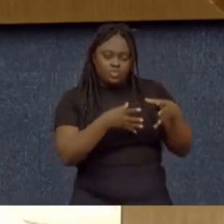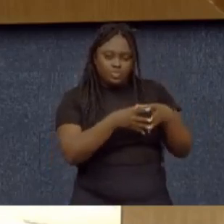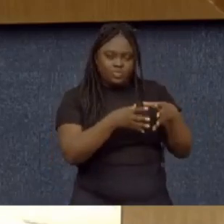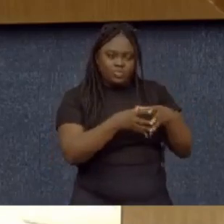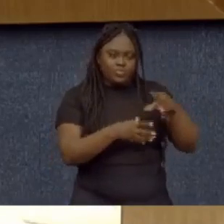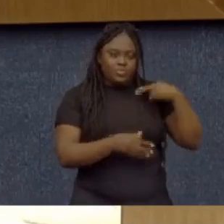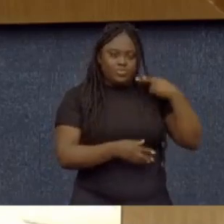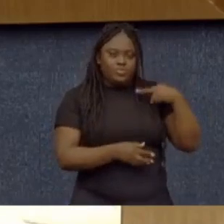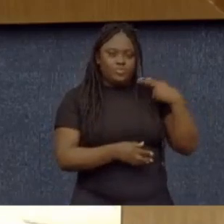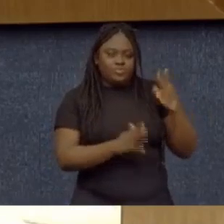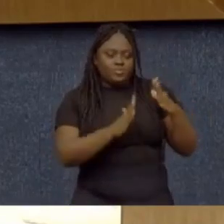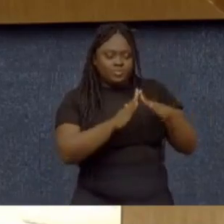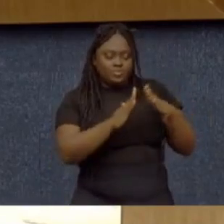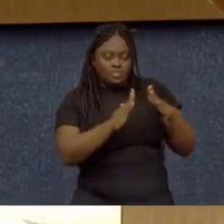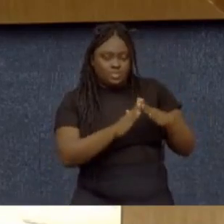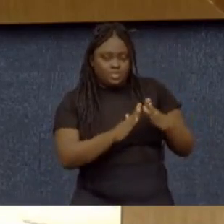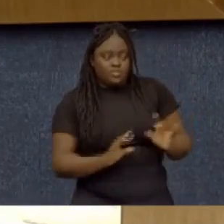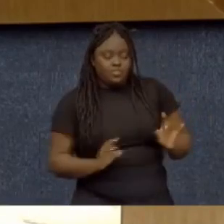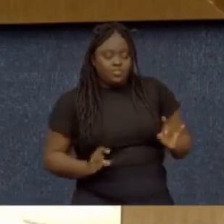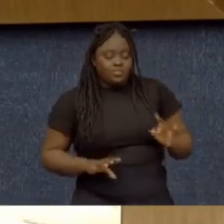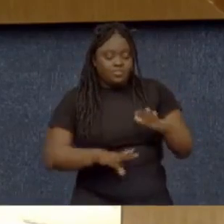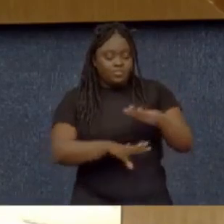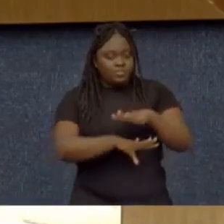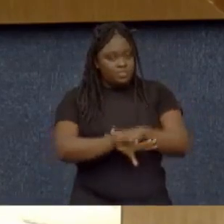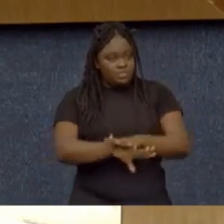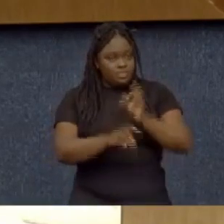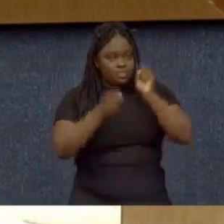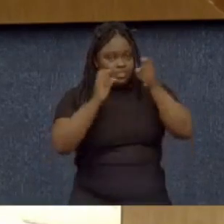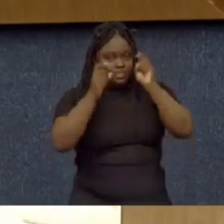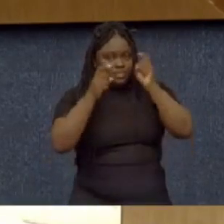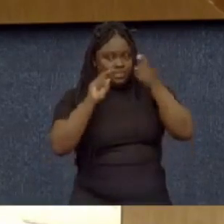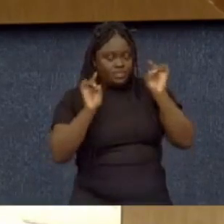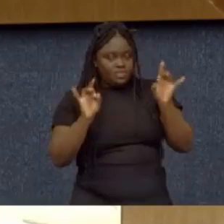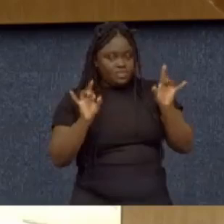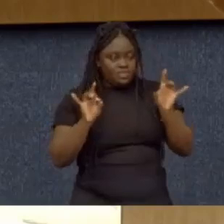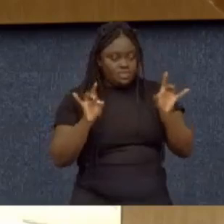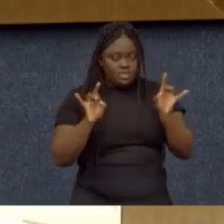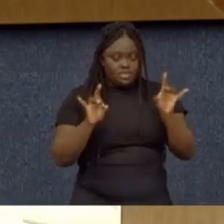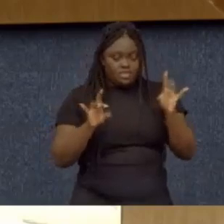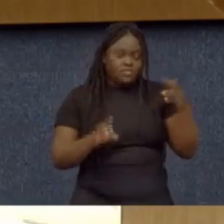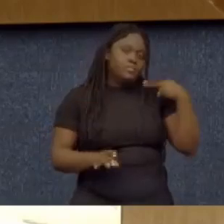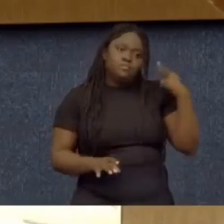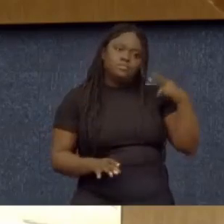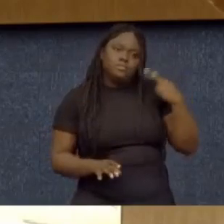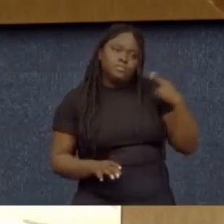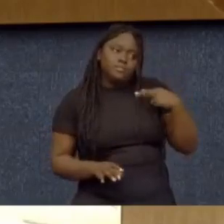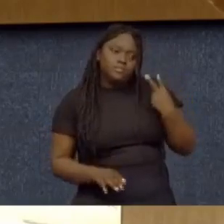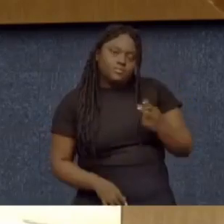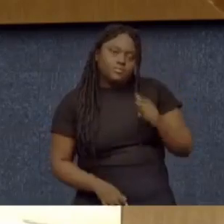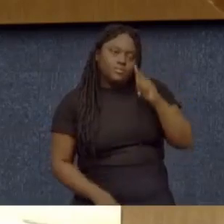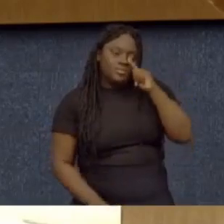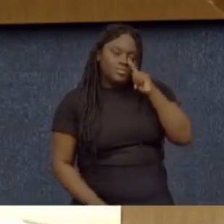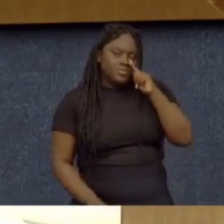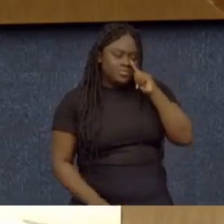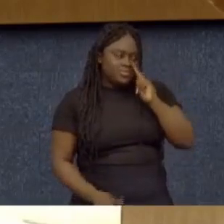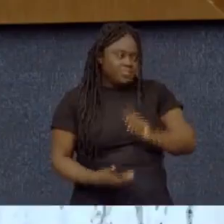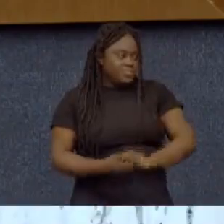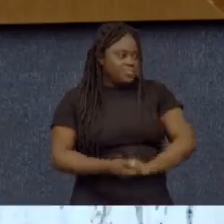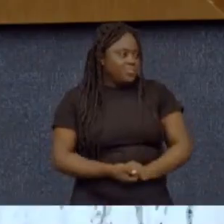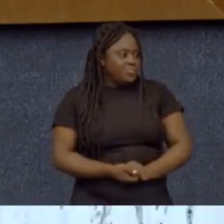Agraciamento desta Casa. Para o encerramento regimental desta reunião solene, o vereador Gilson